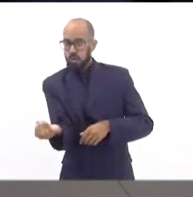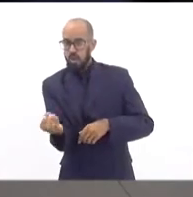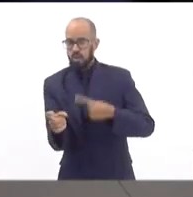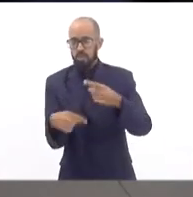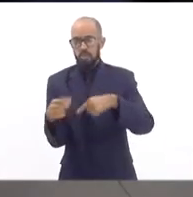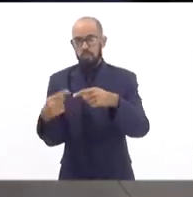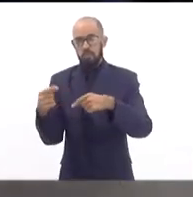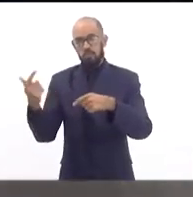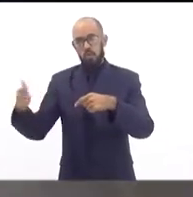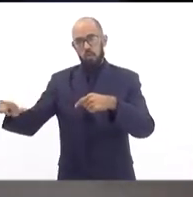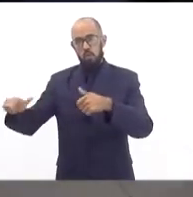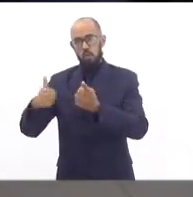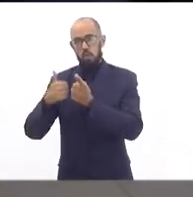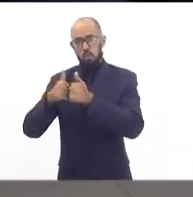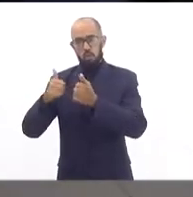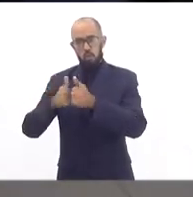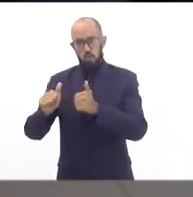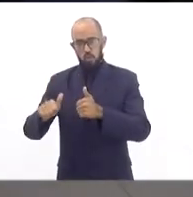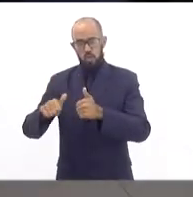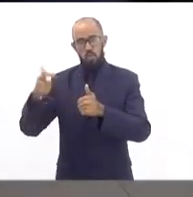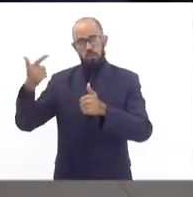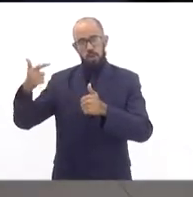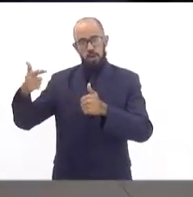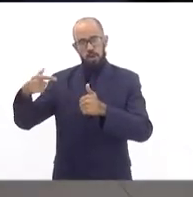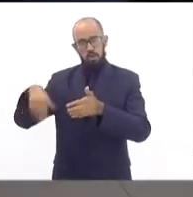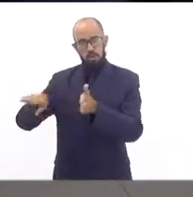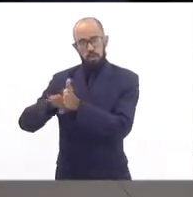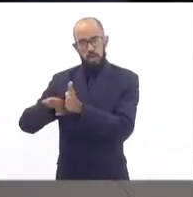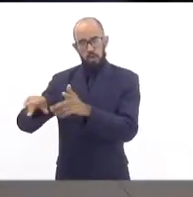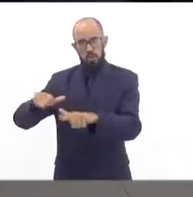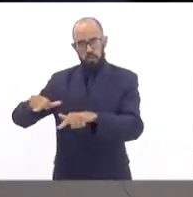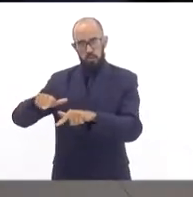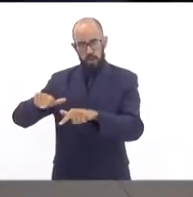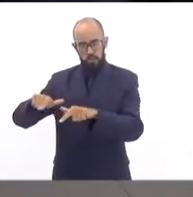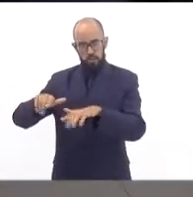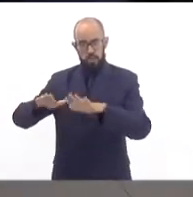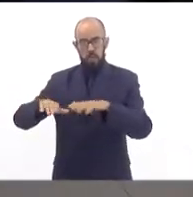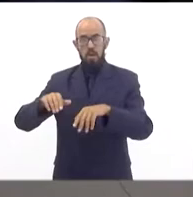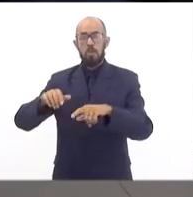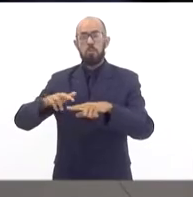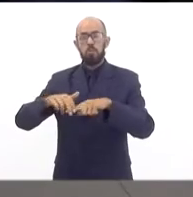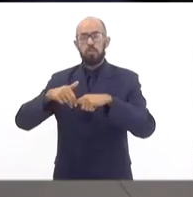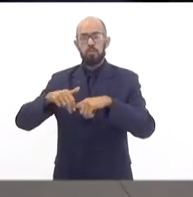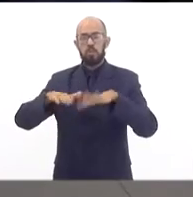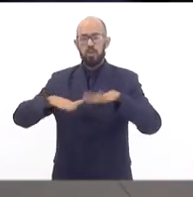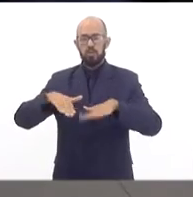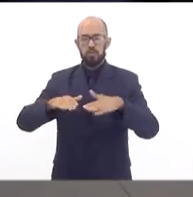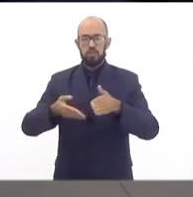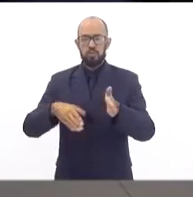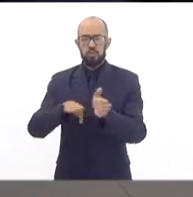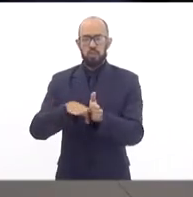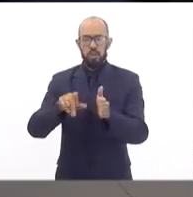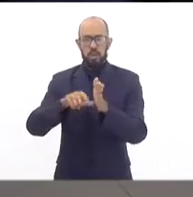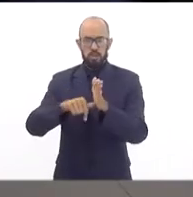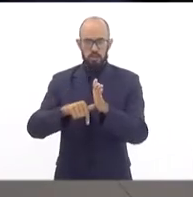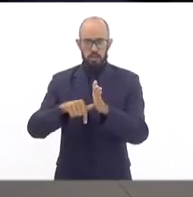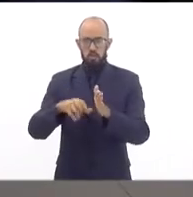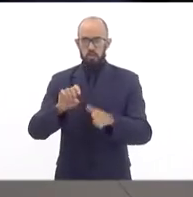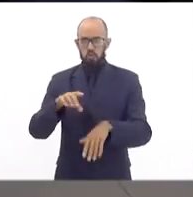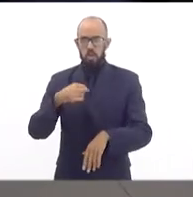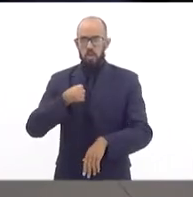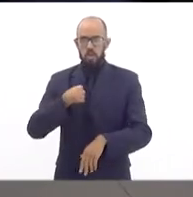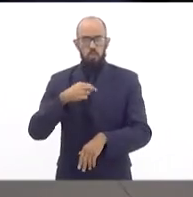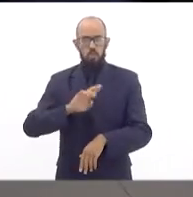outra condução para chegar ao meu trabalho. E, com isso, muitas das vezes, chegamos atrasados, não só eu, como